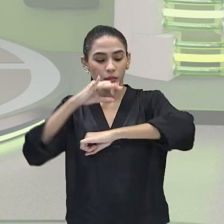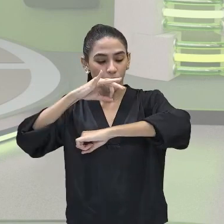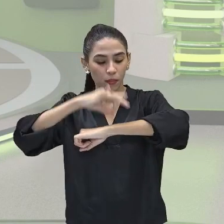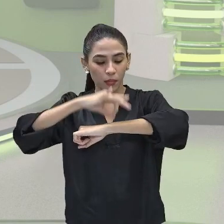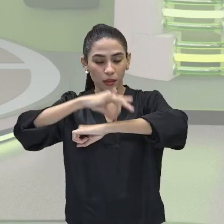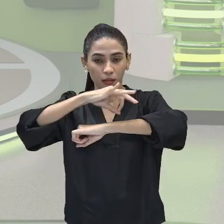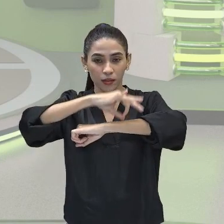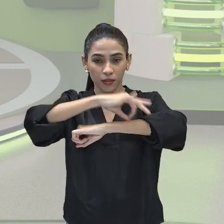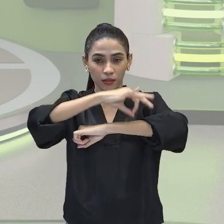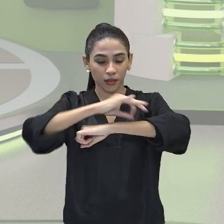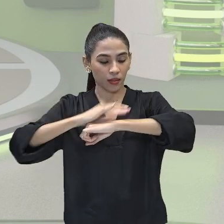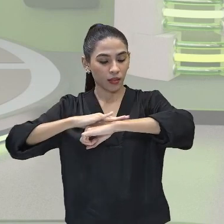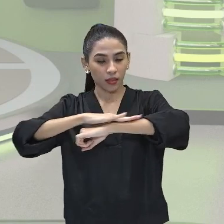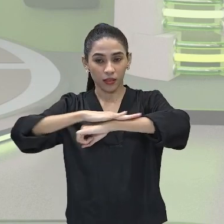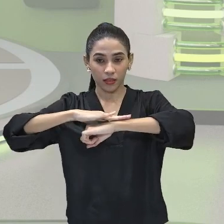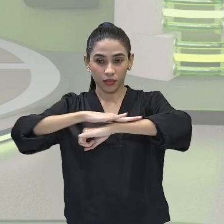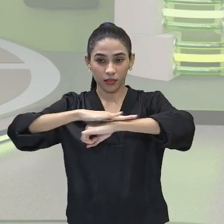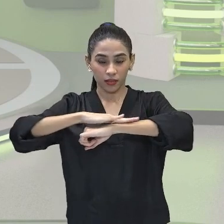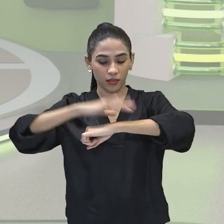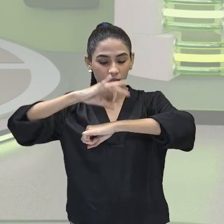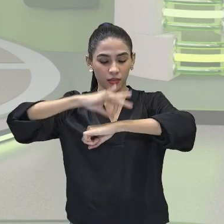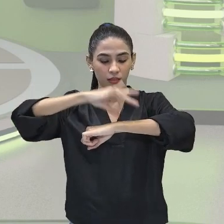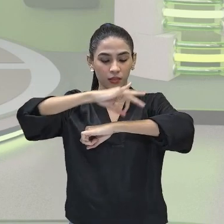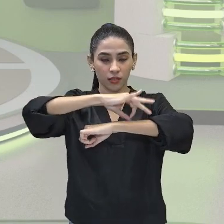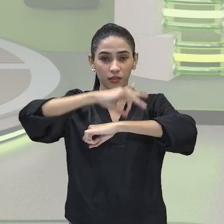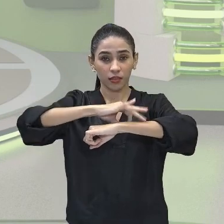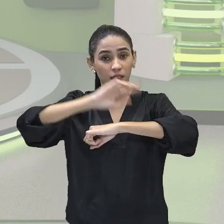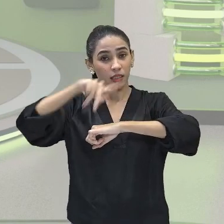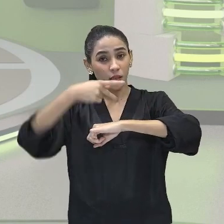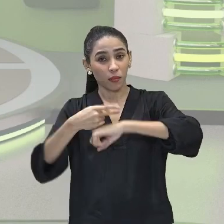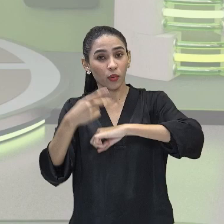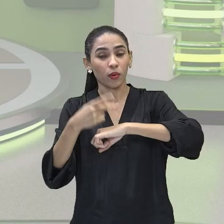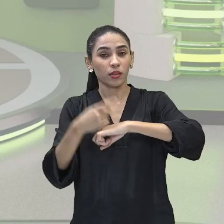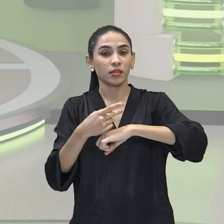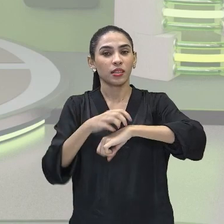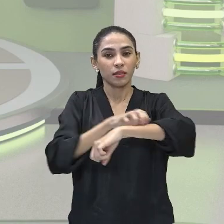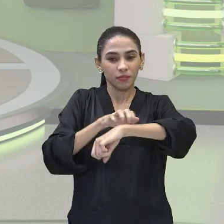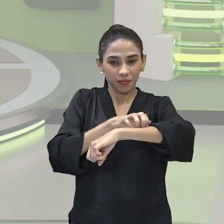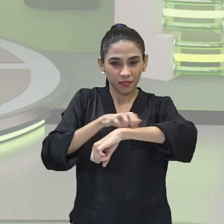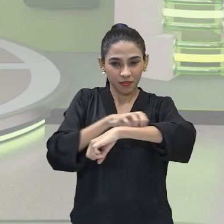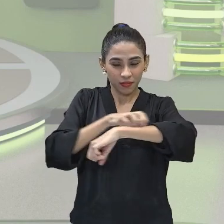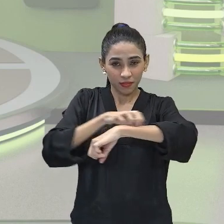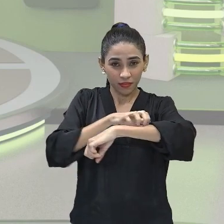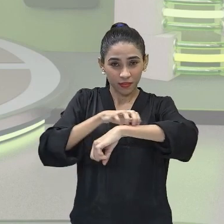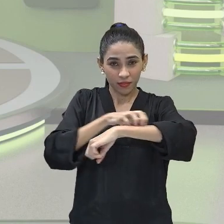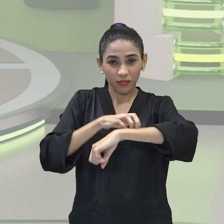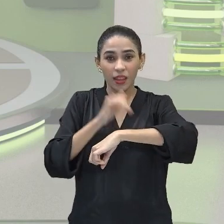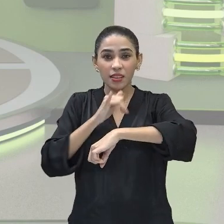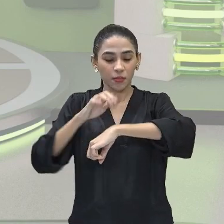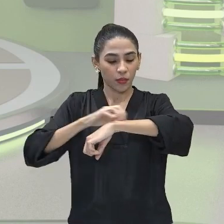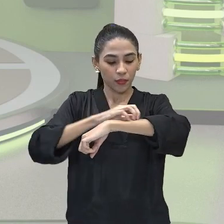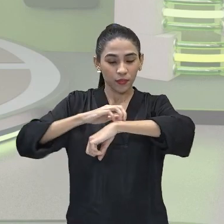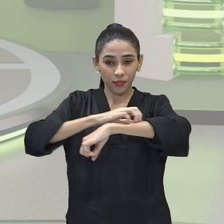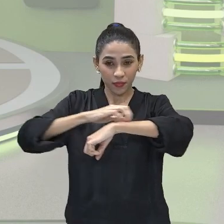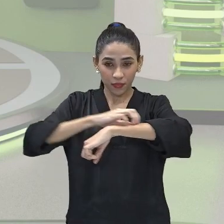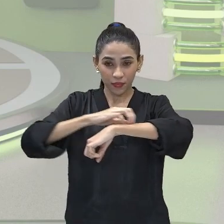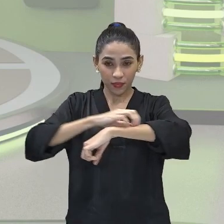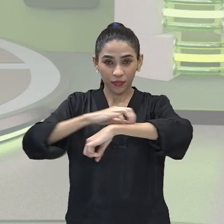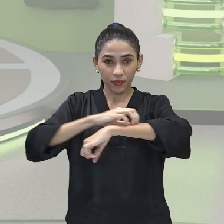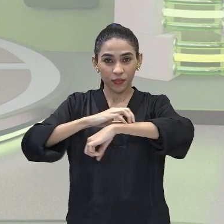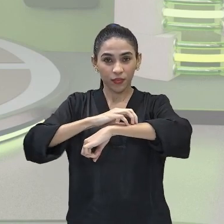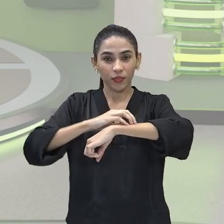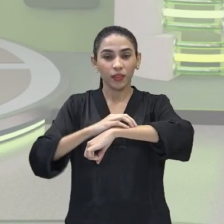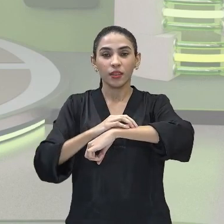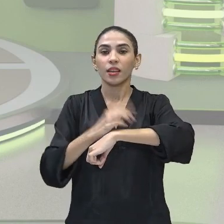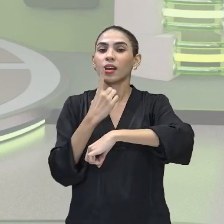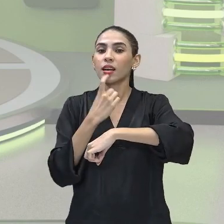ali na pele da pessoa. E aí, involuntariamente, a pessoa coça, né, naquele local onde foi ferido e leva para